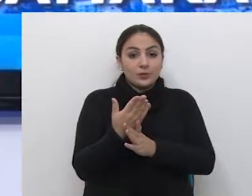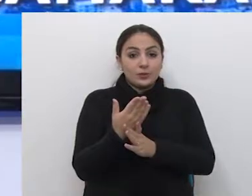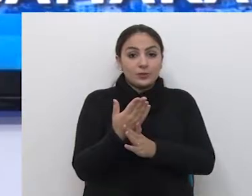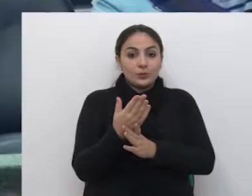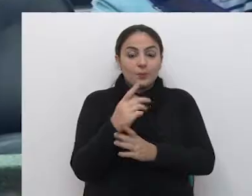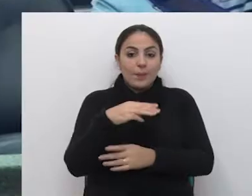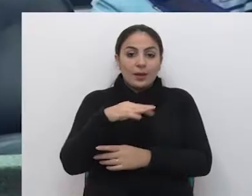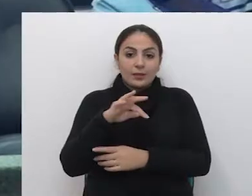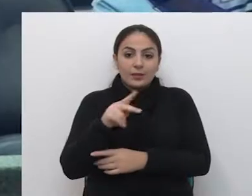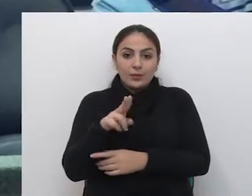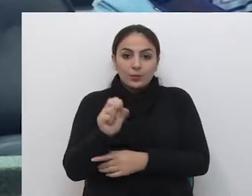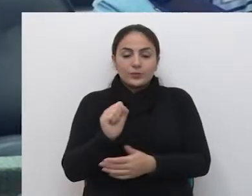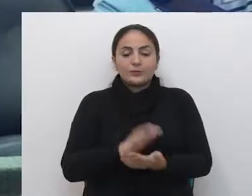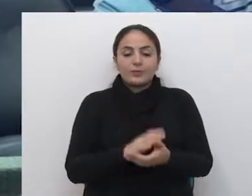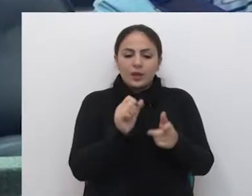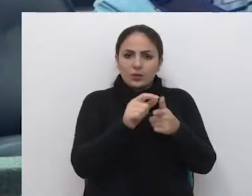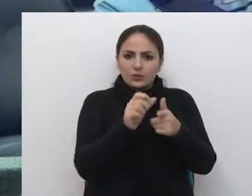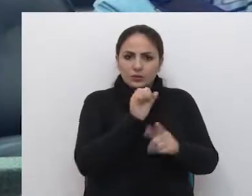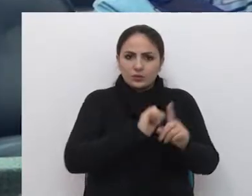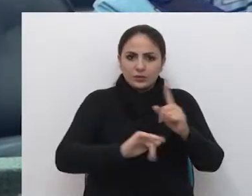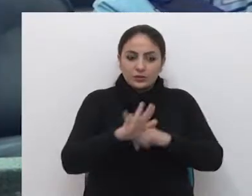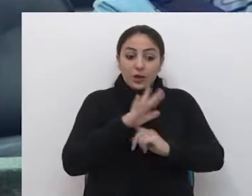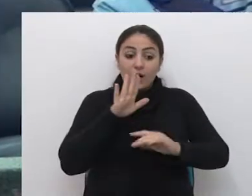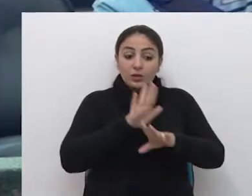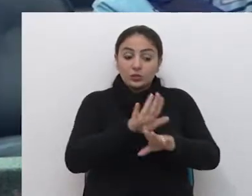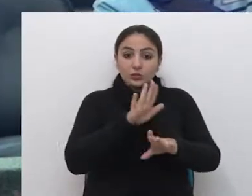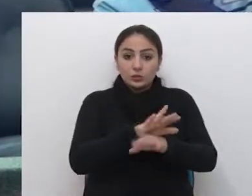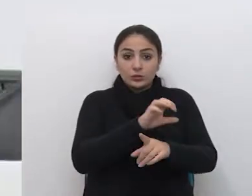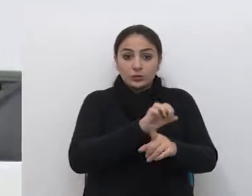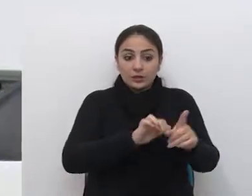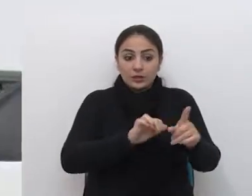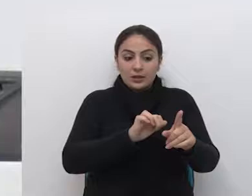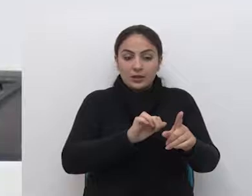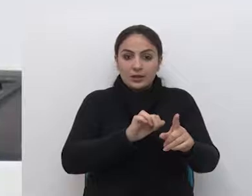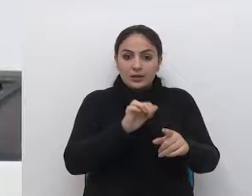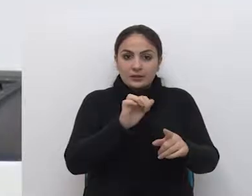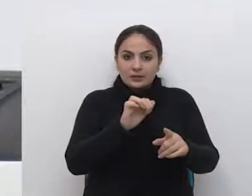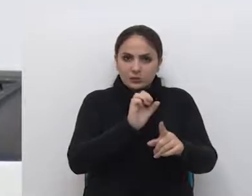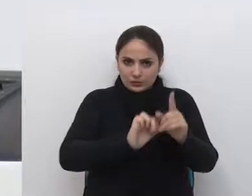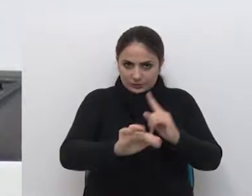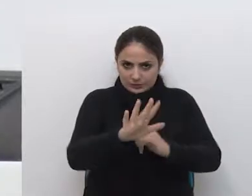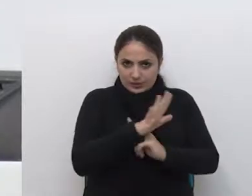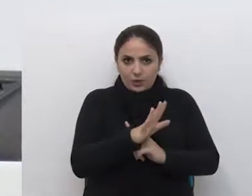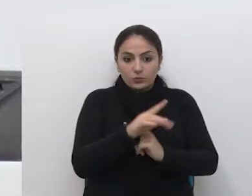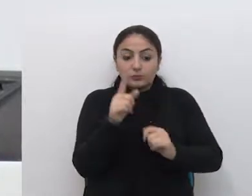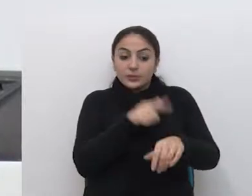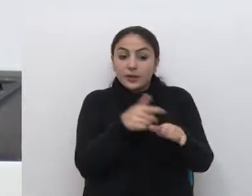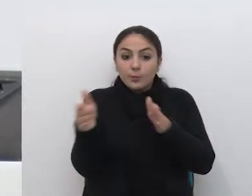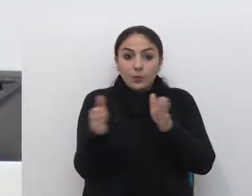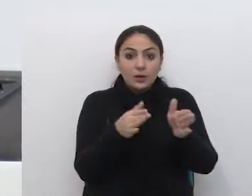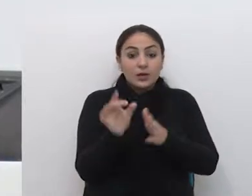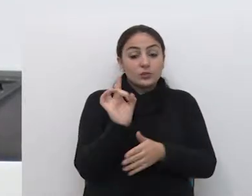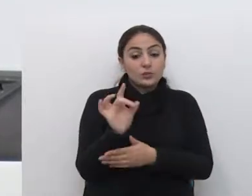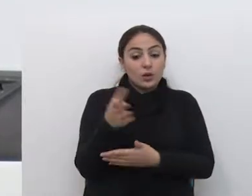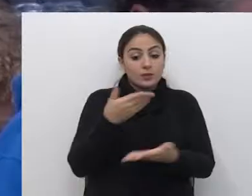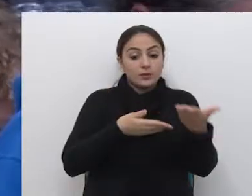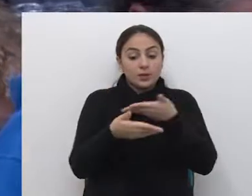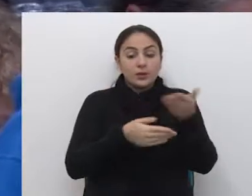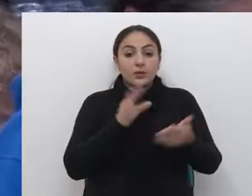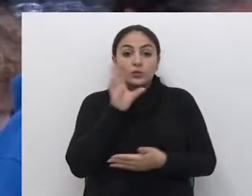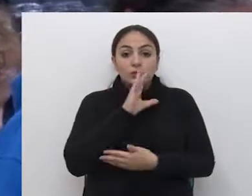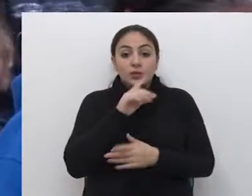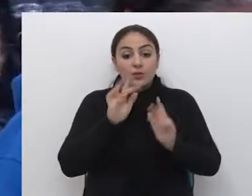Matheus Wesp. O aluguel social é um recurso assistencial temporário destinado a atender em caráter